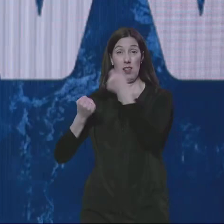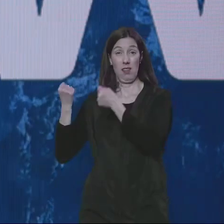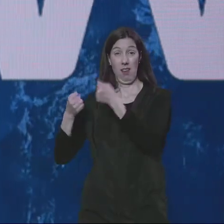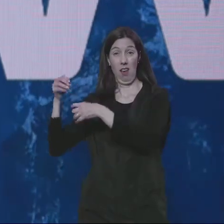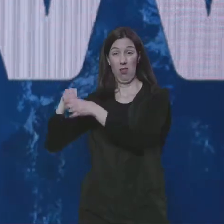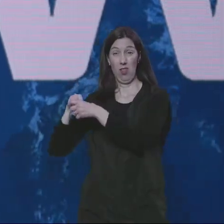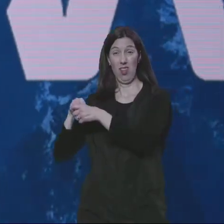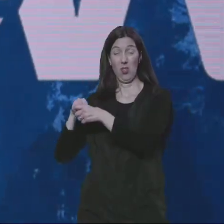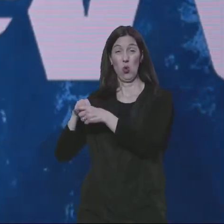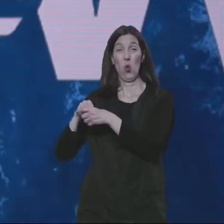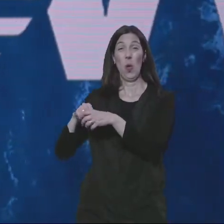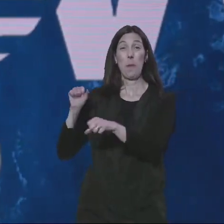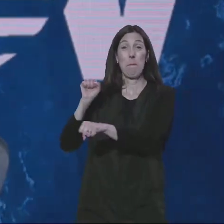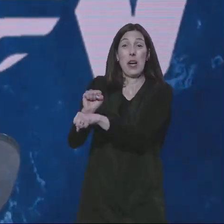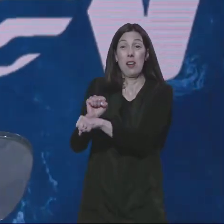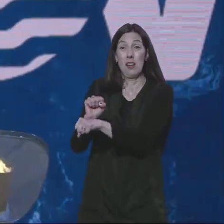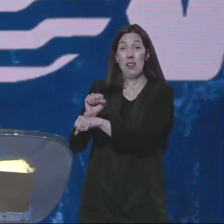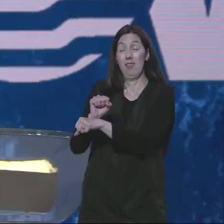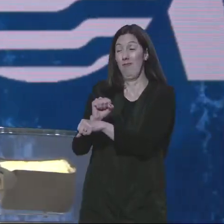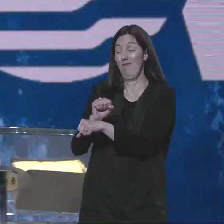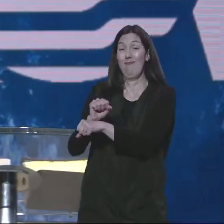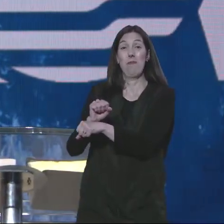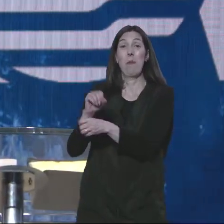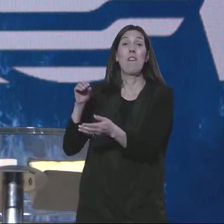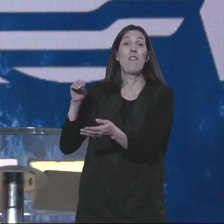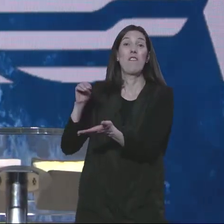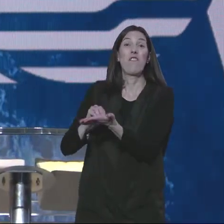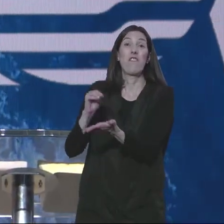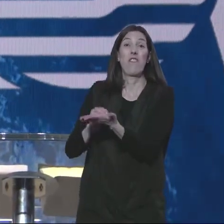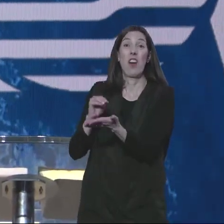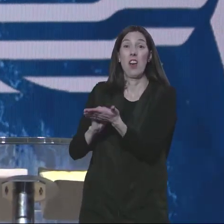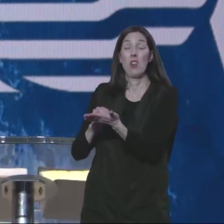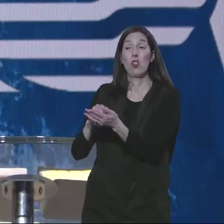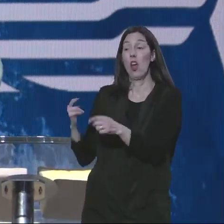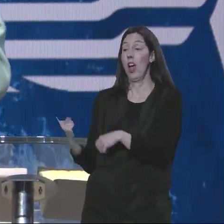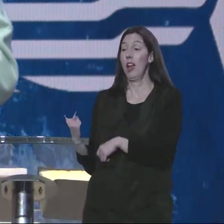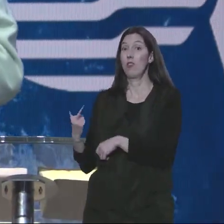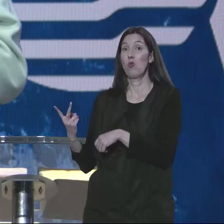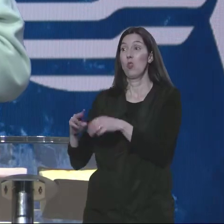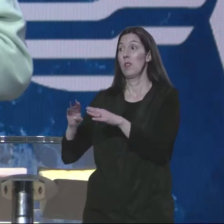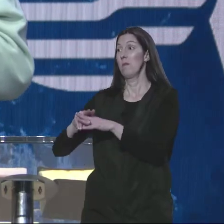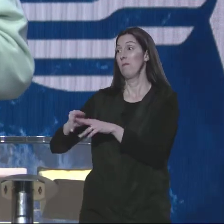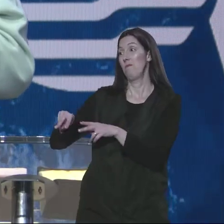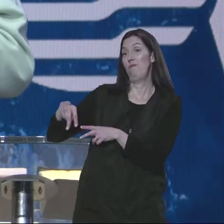E as duas foram atiradas do carro e morreram.